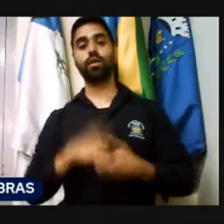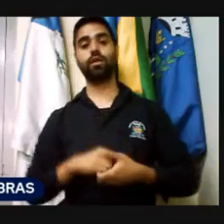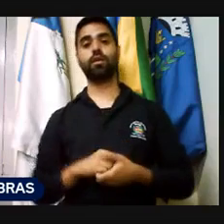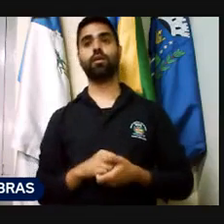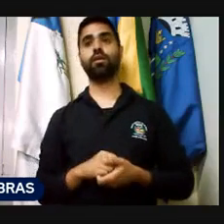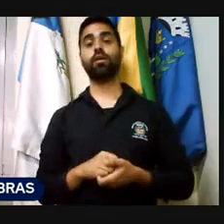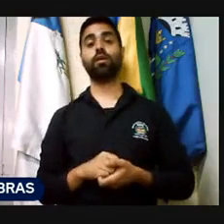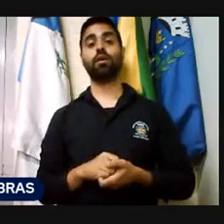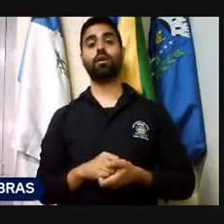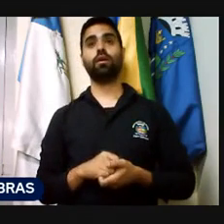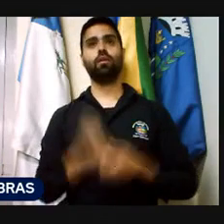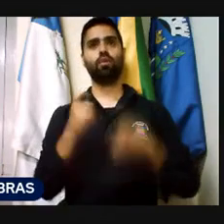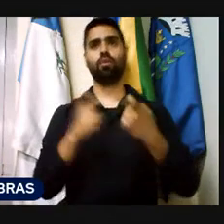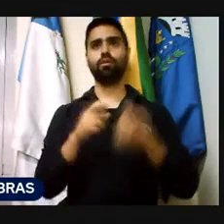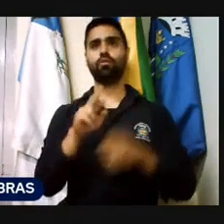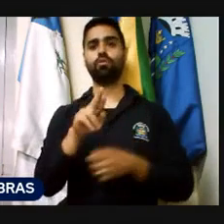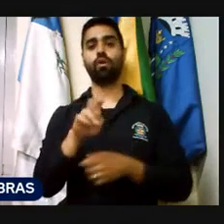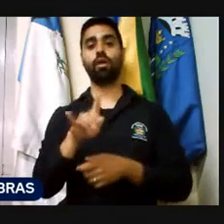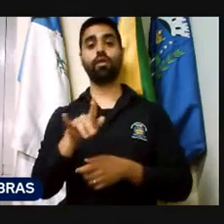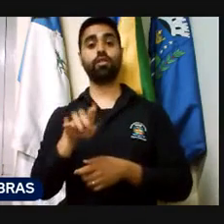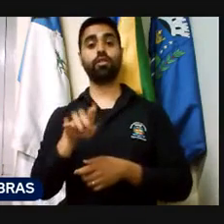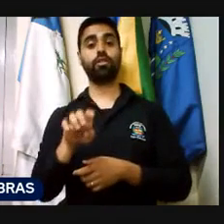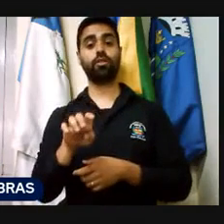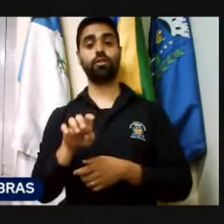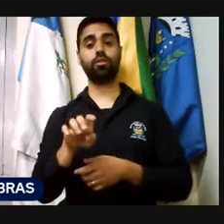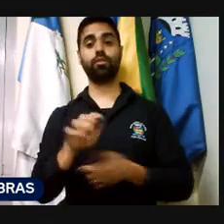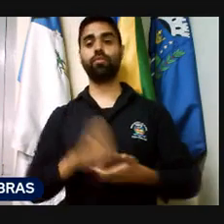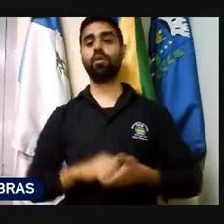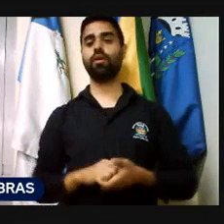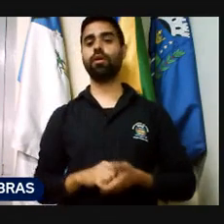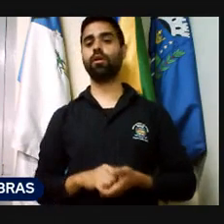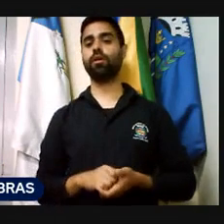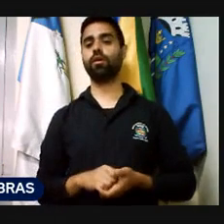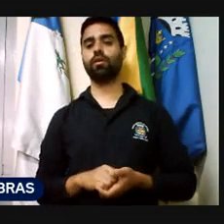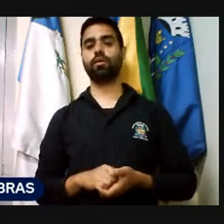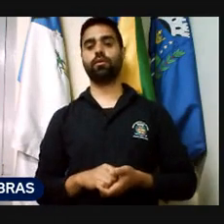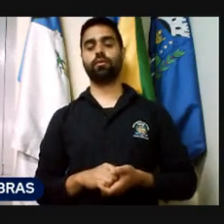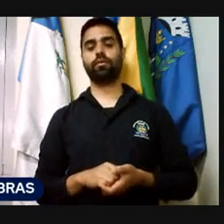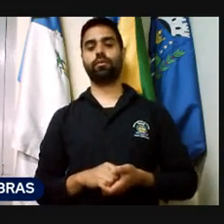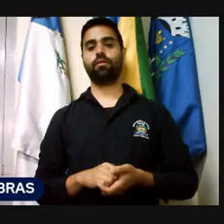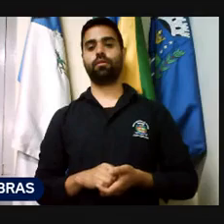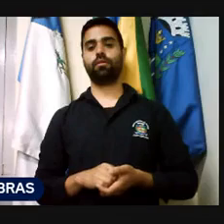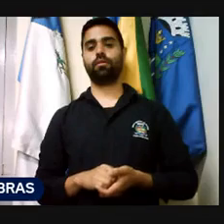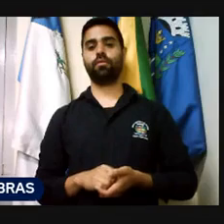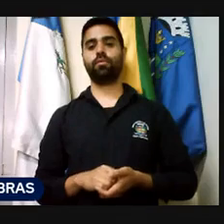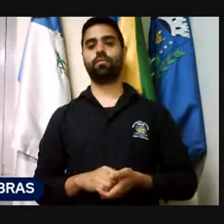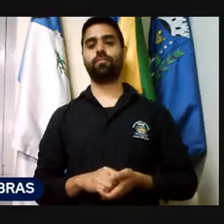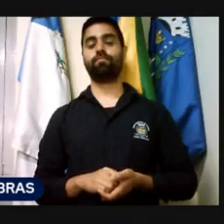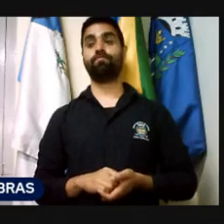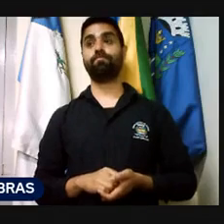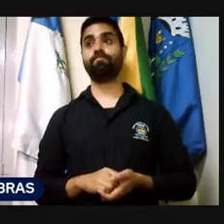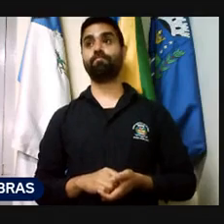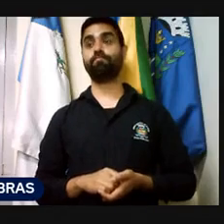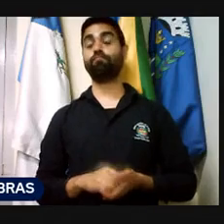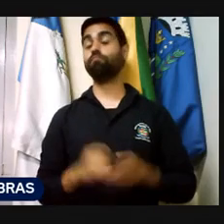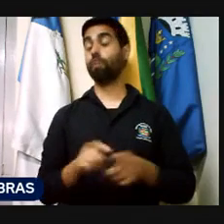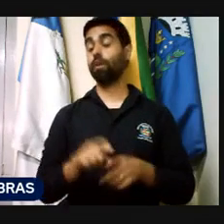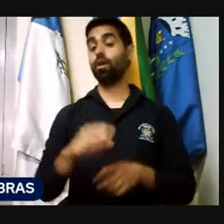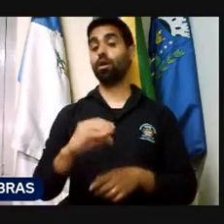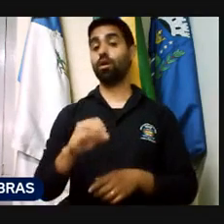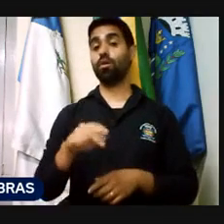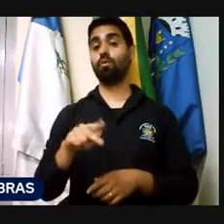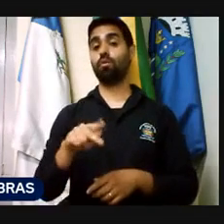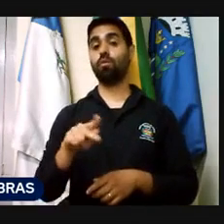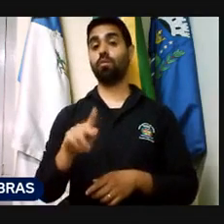o regime, o regime complementar, que terá que